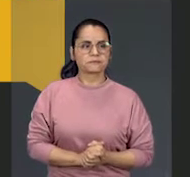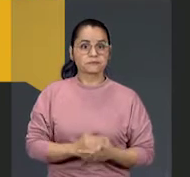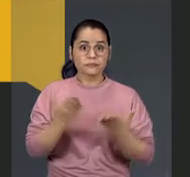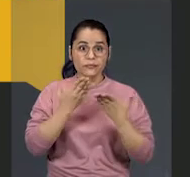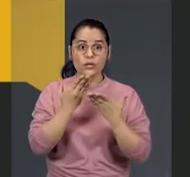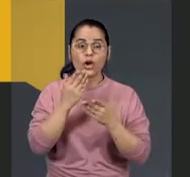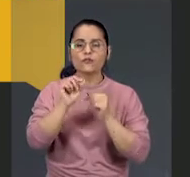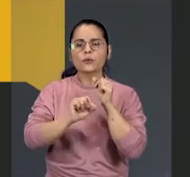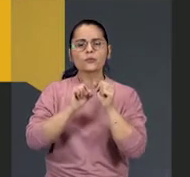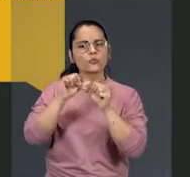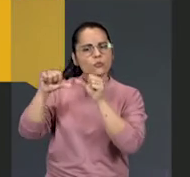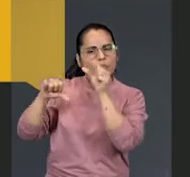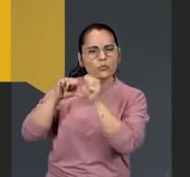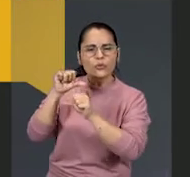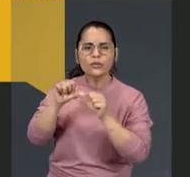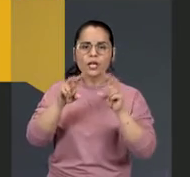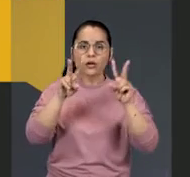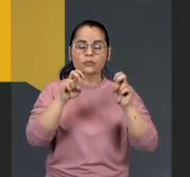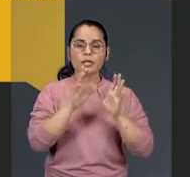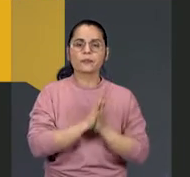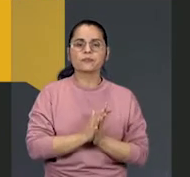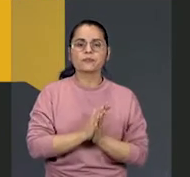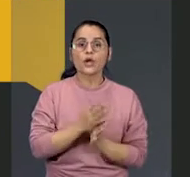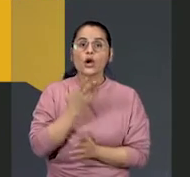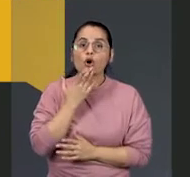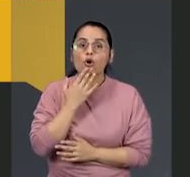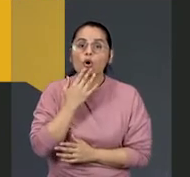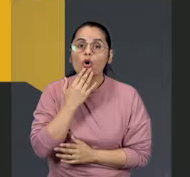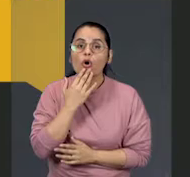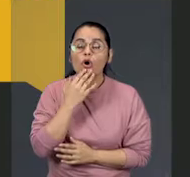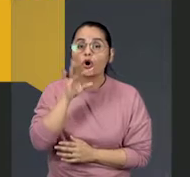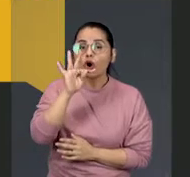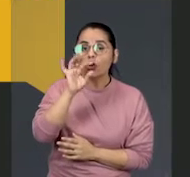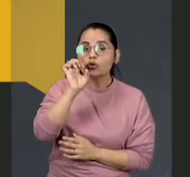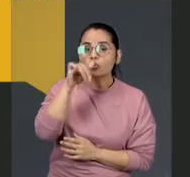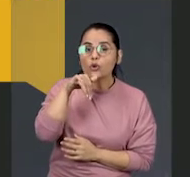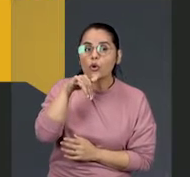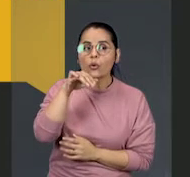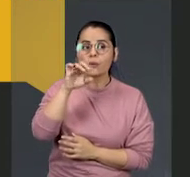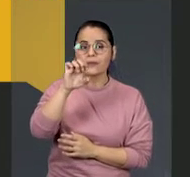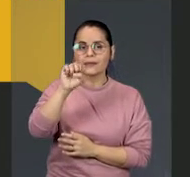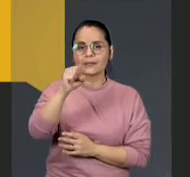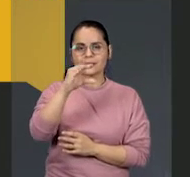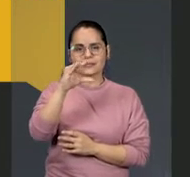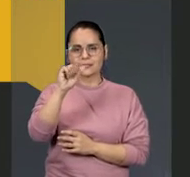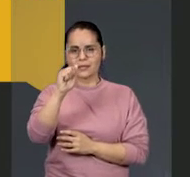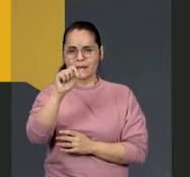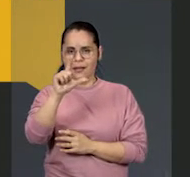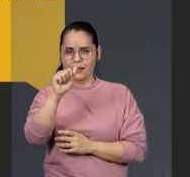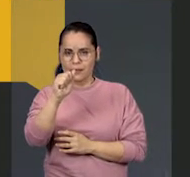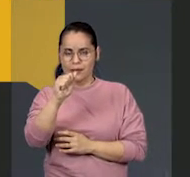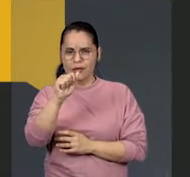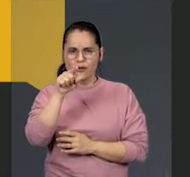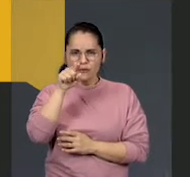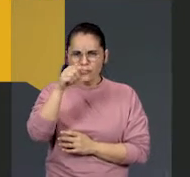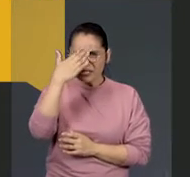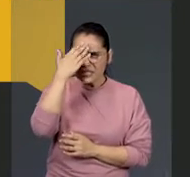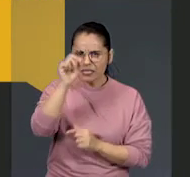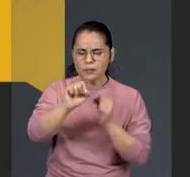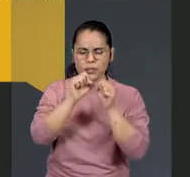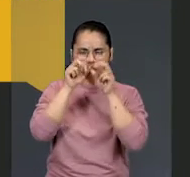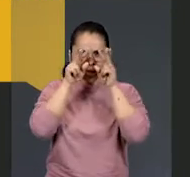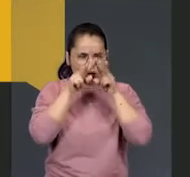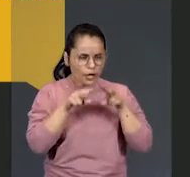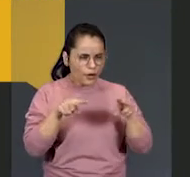Agora vamos passar para cor, tom e escala. Você sabia que a visão humana